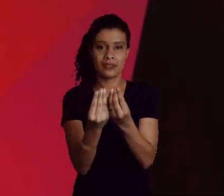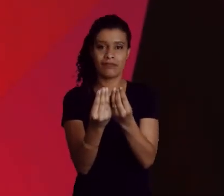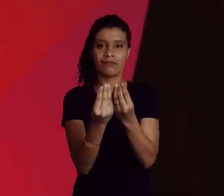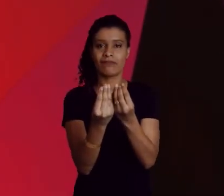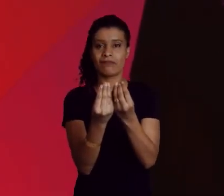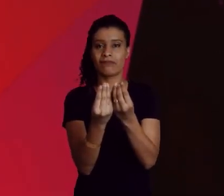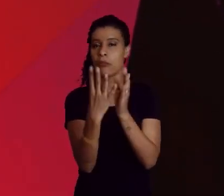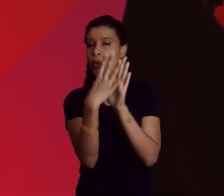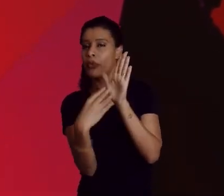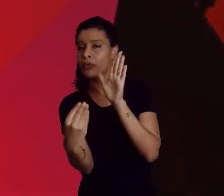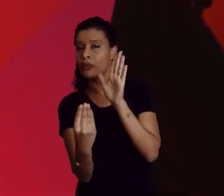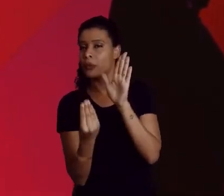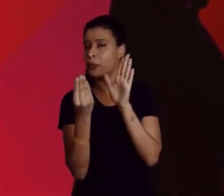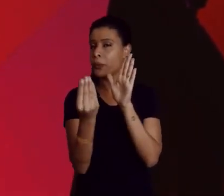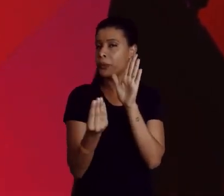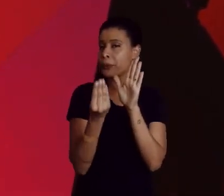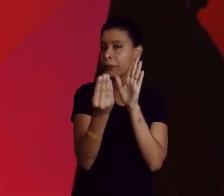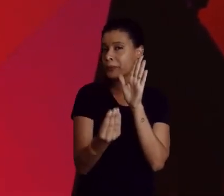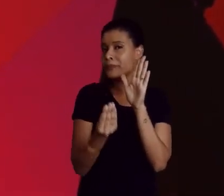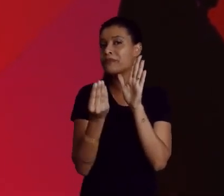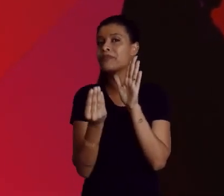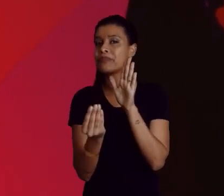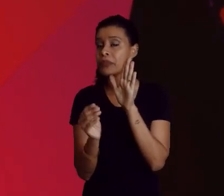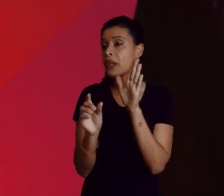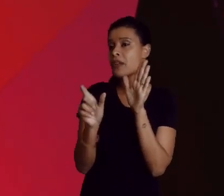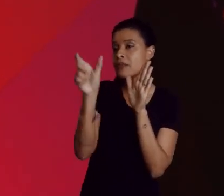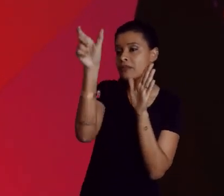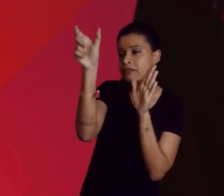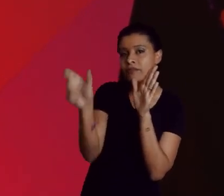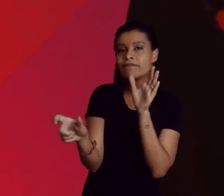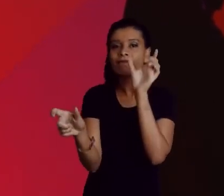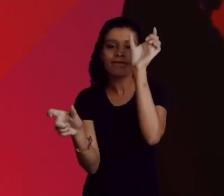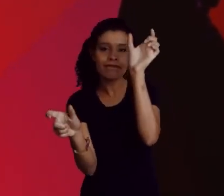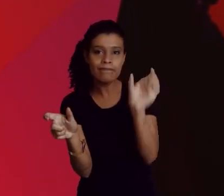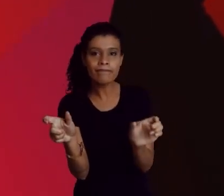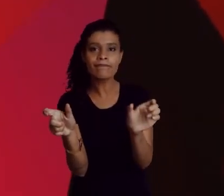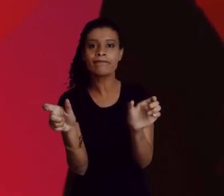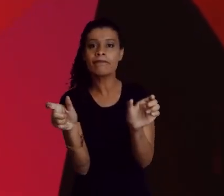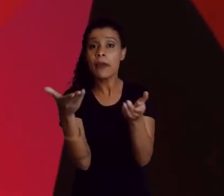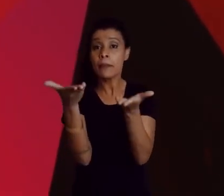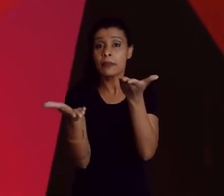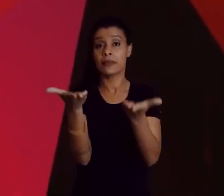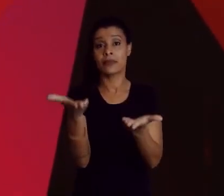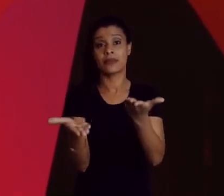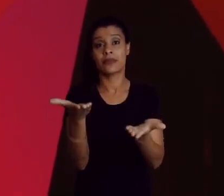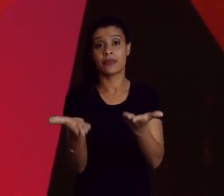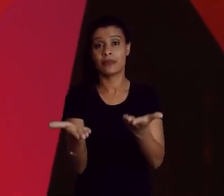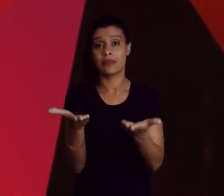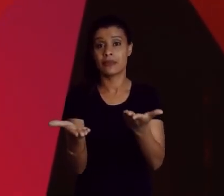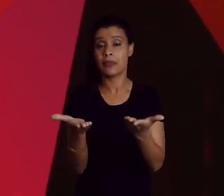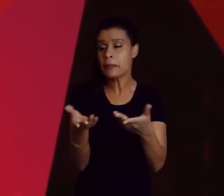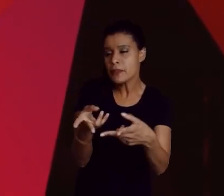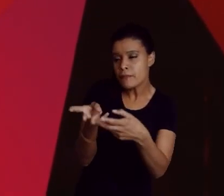Entenda quais são os temperamentos dos dois. Geralmente nós temos dois que pesam mais na balança. Entenda a linguagem